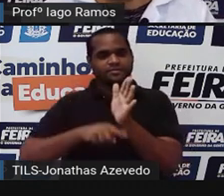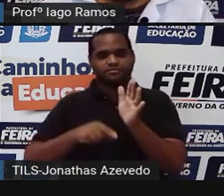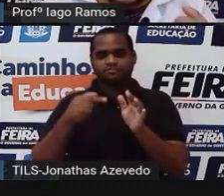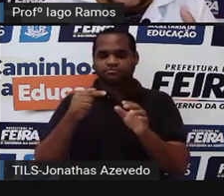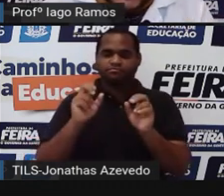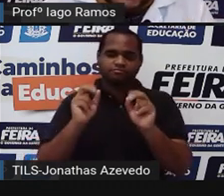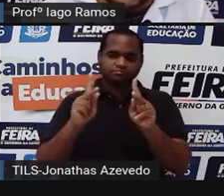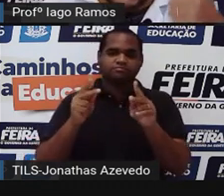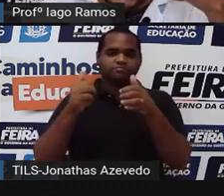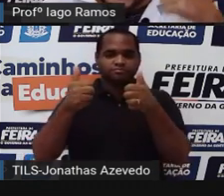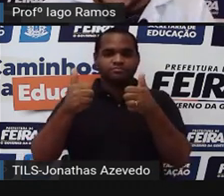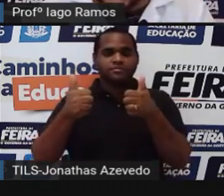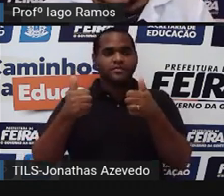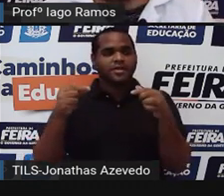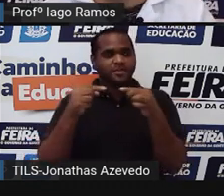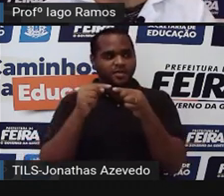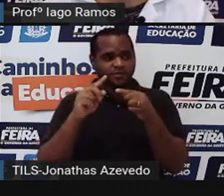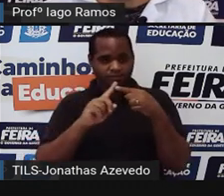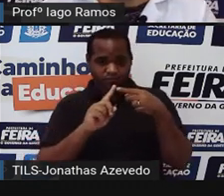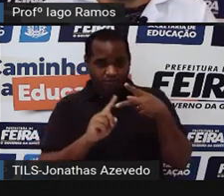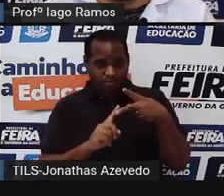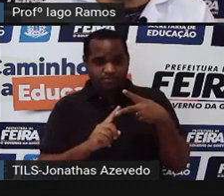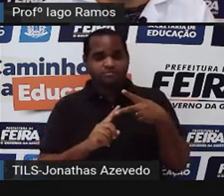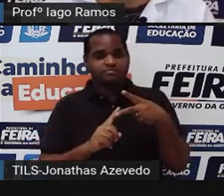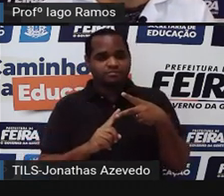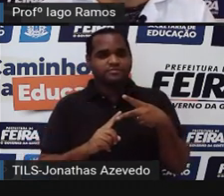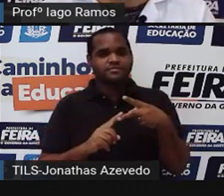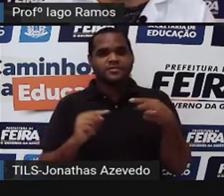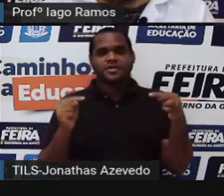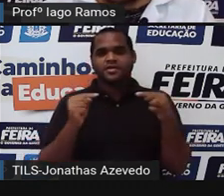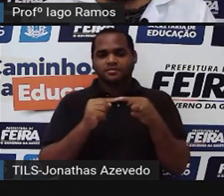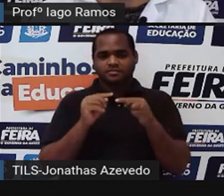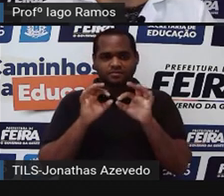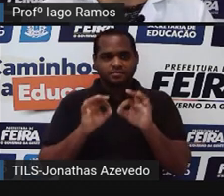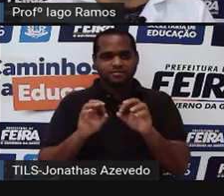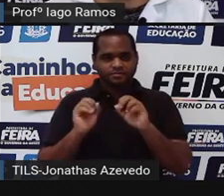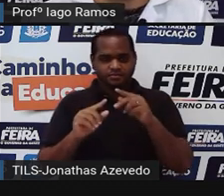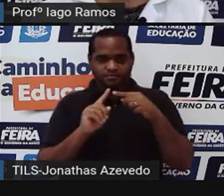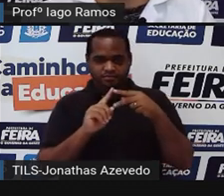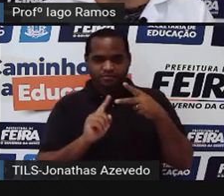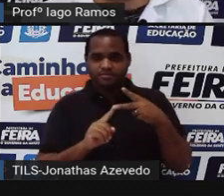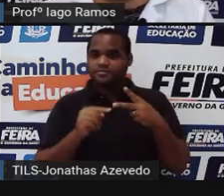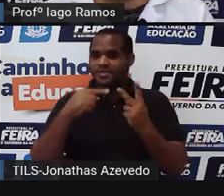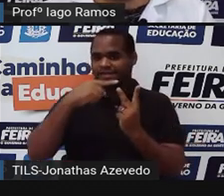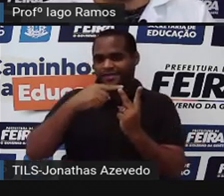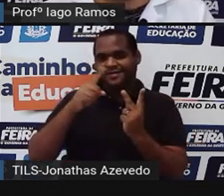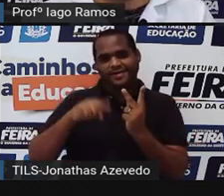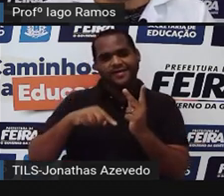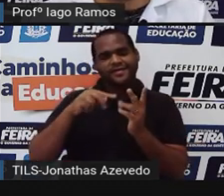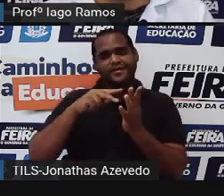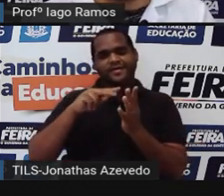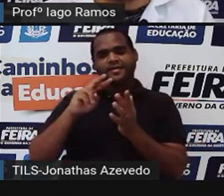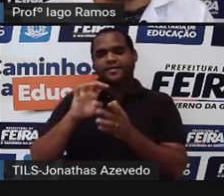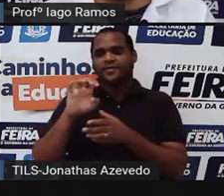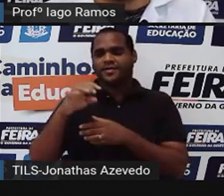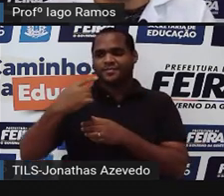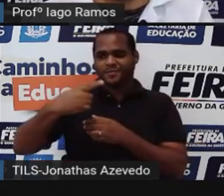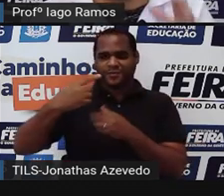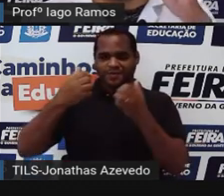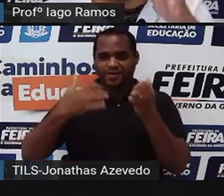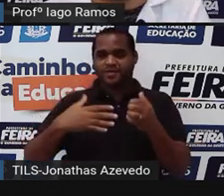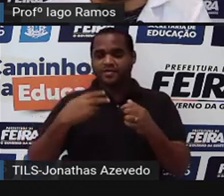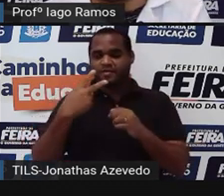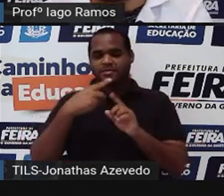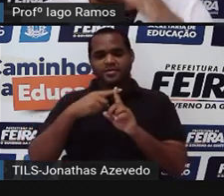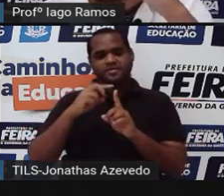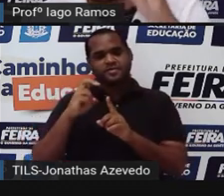Beleza? Então, esses dois aí são as raízes dessa equação, tá? Porque 2 mais